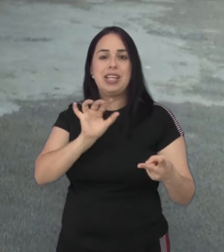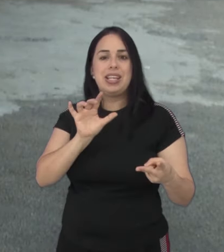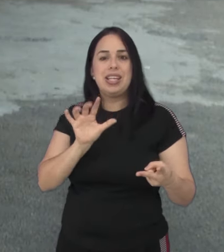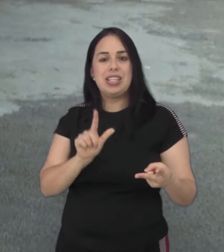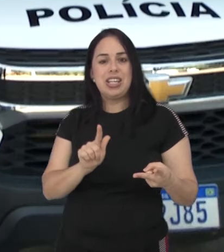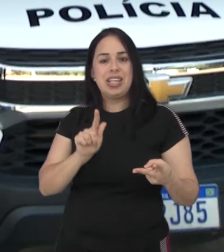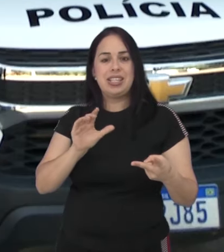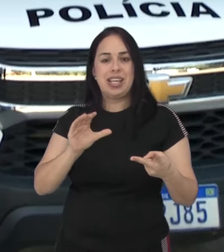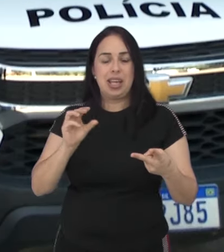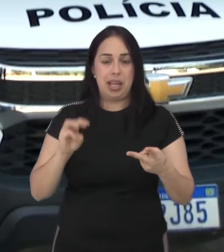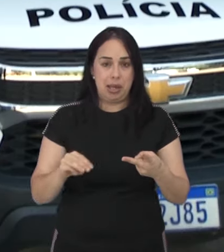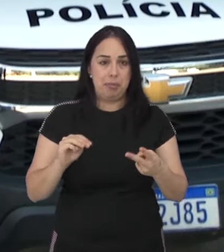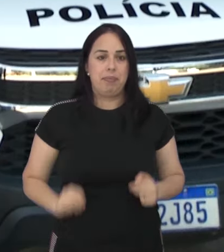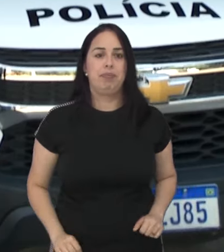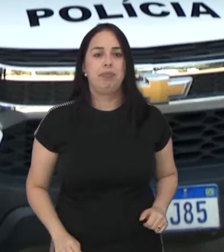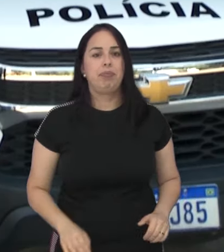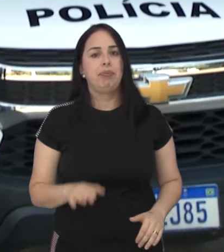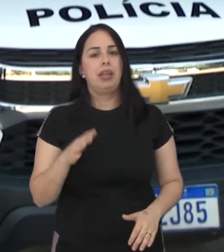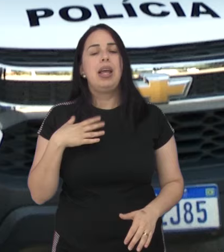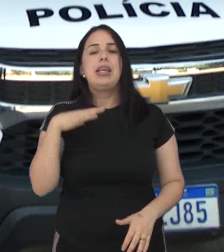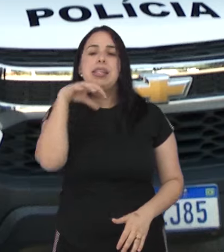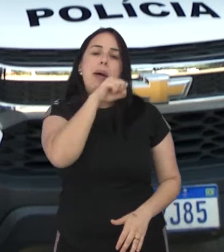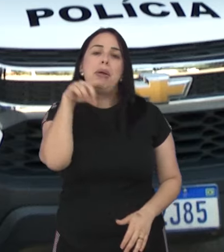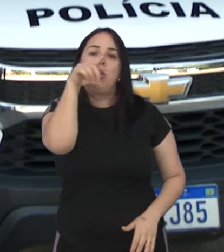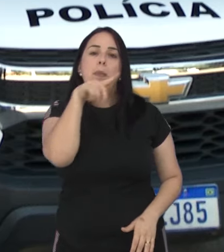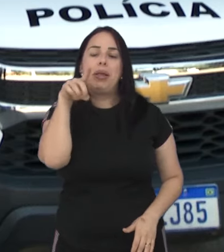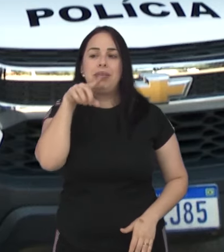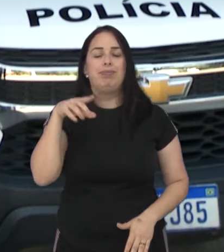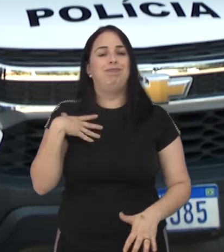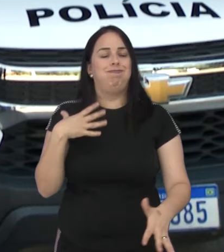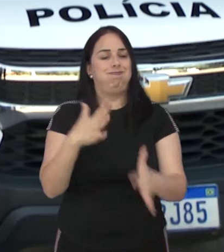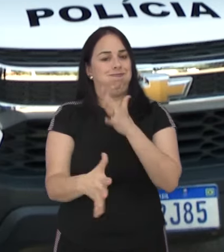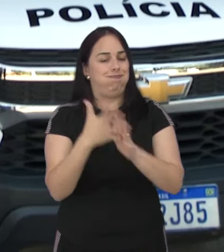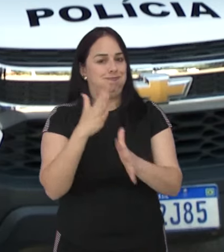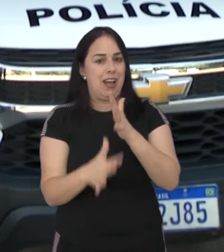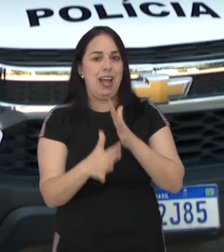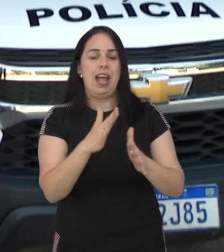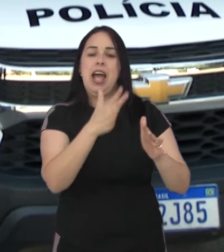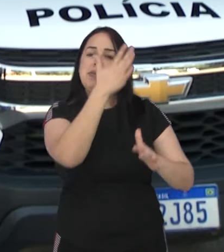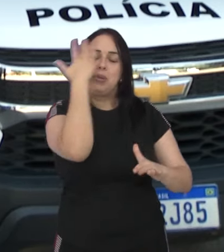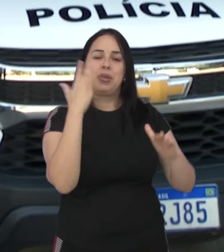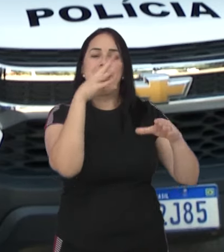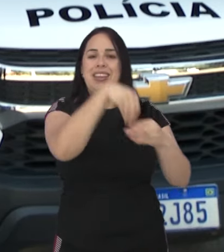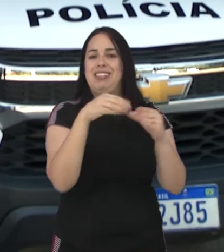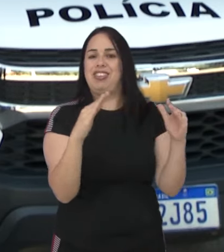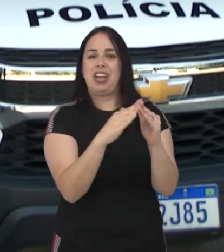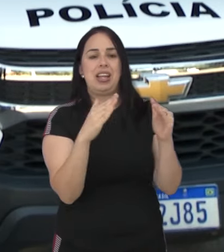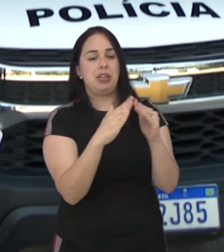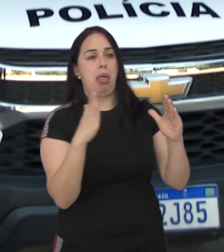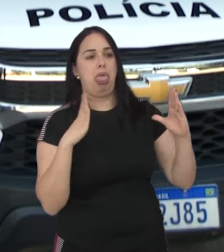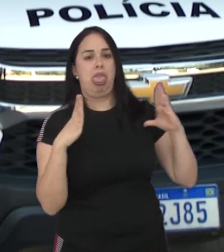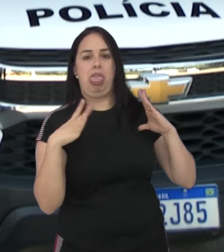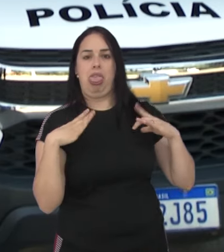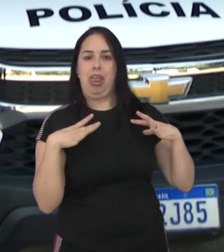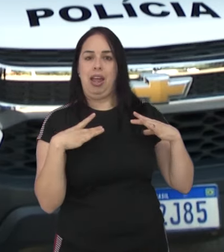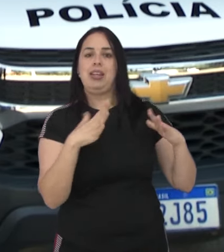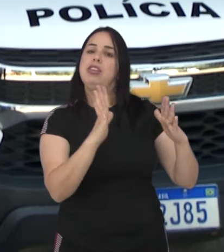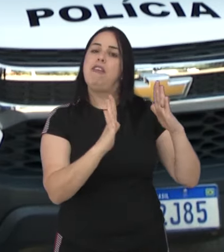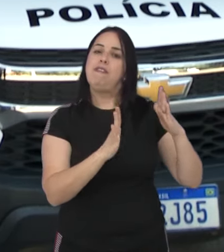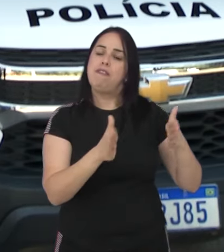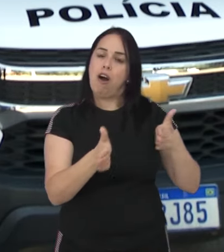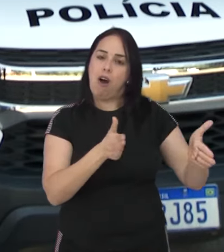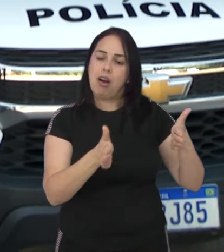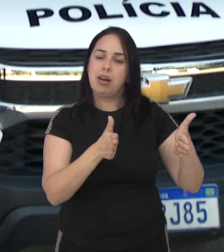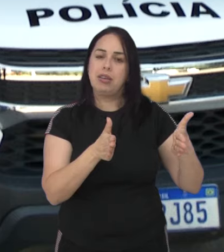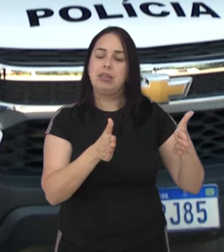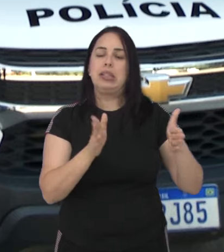municipal com relação à perturbação de ego nos final de semana eles aumentam muito sociedade tá em casa tá num período de folga então o período noturno